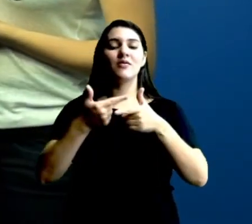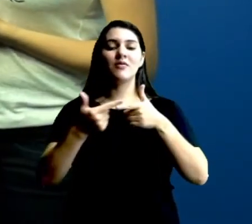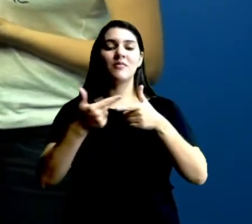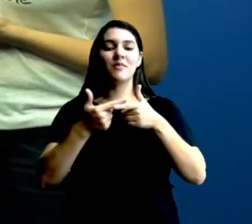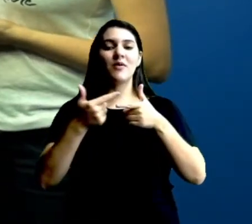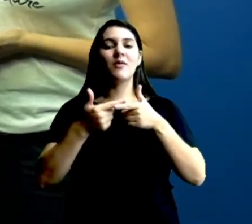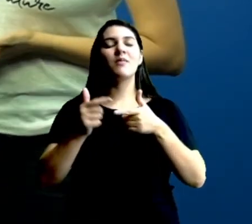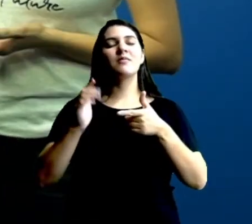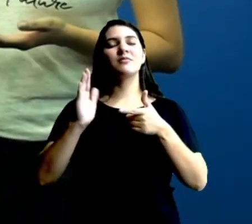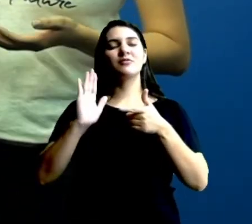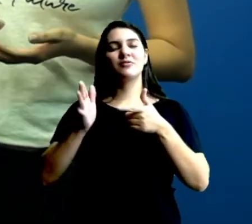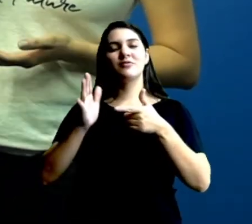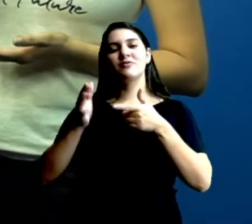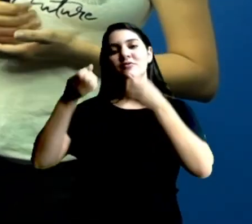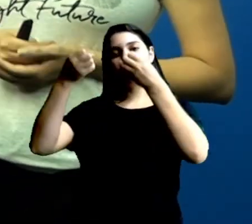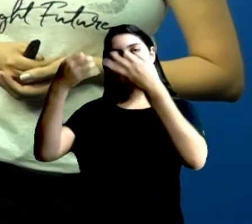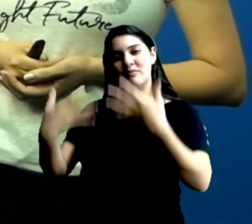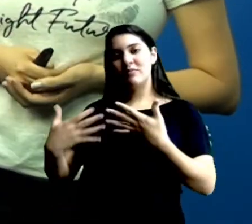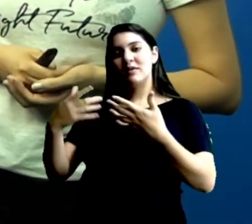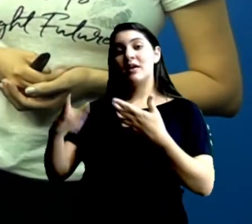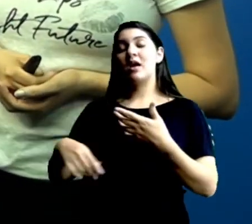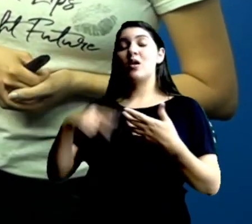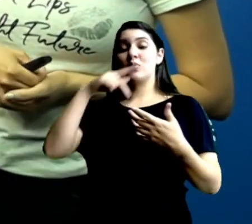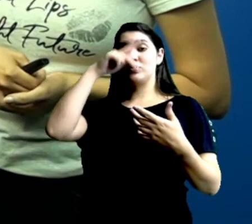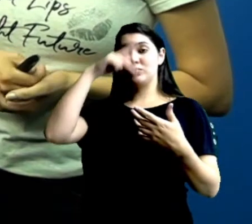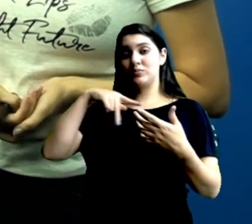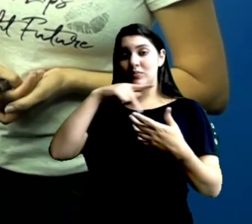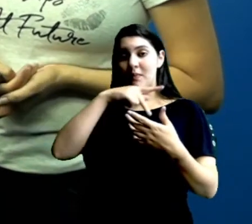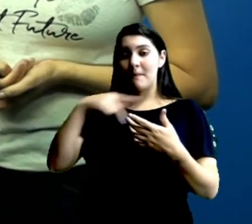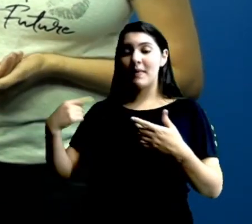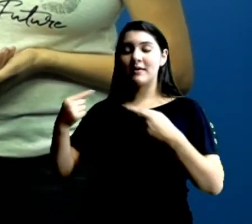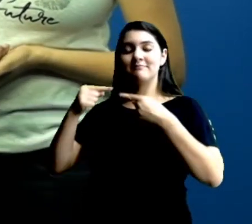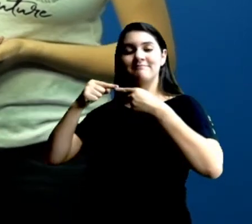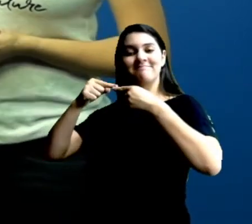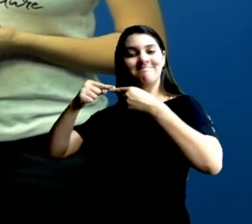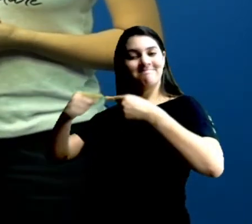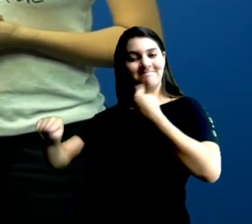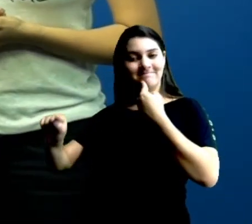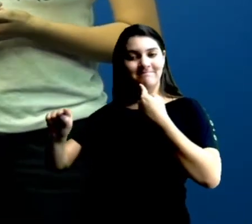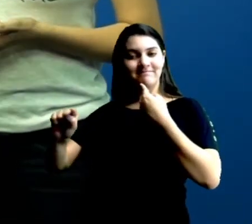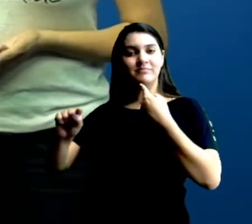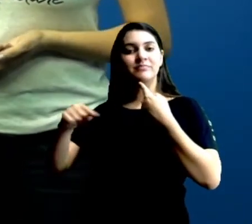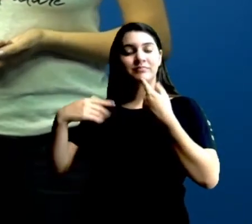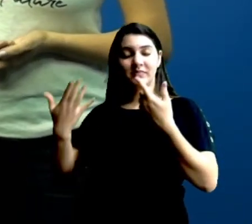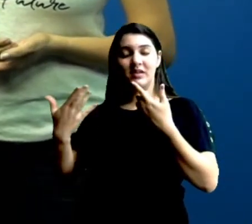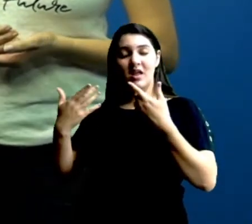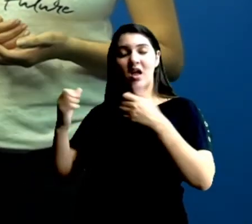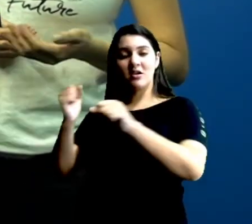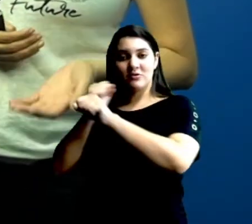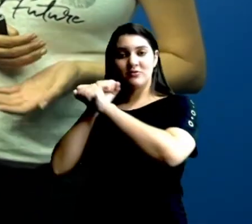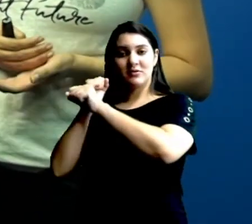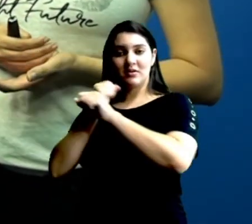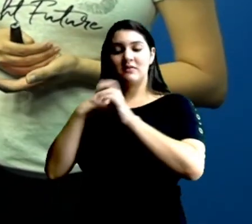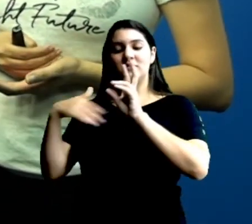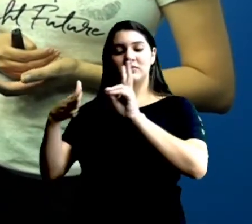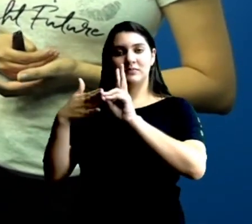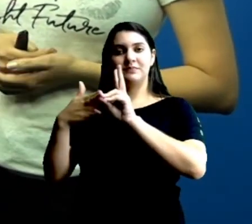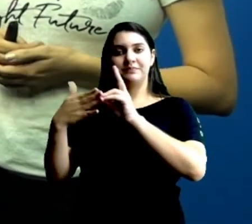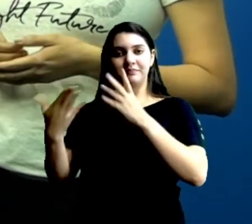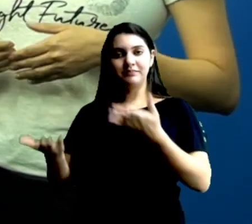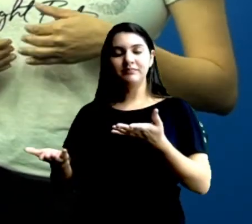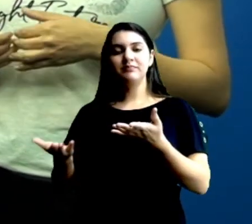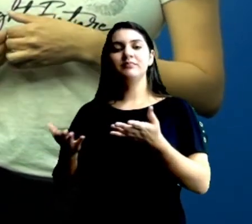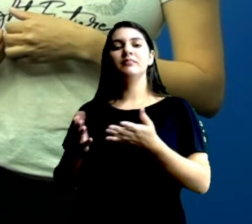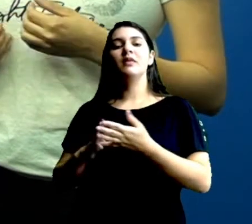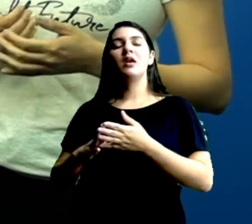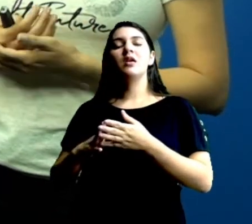eu citei agora há pouco, né? Os padres jesuítas, eles eram contra essa escravidão com os indígenas,